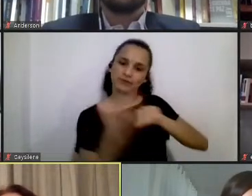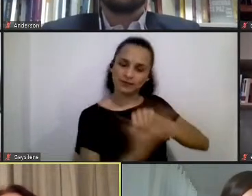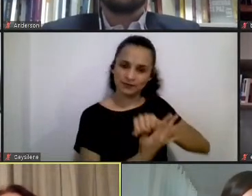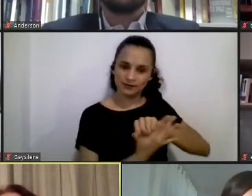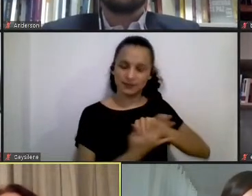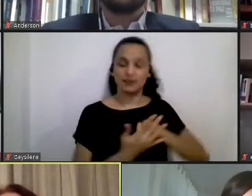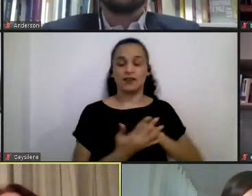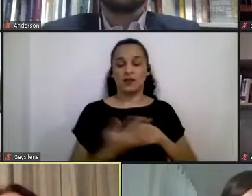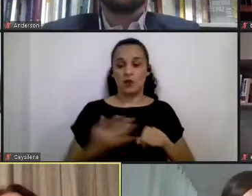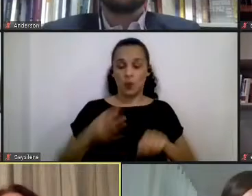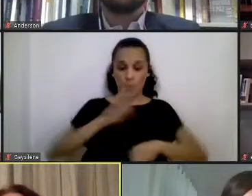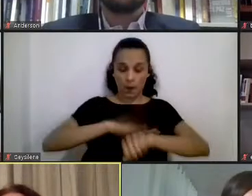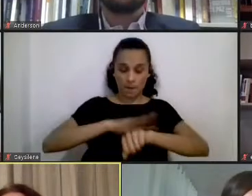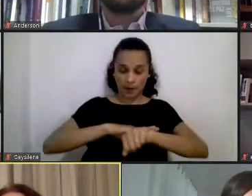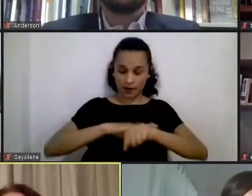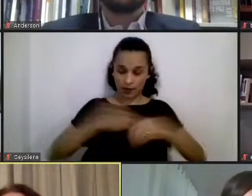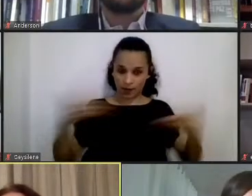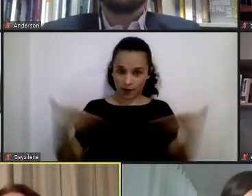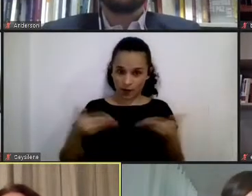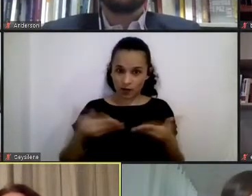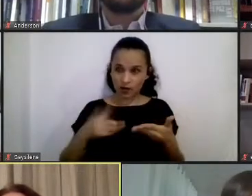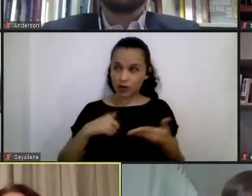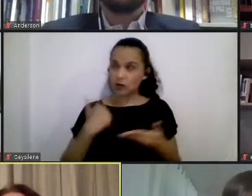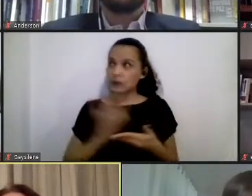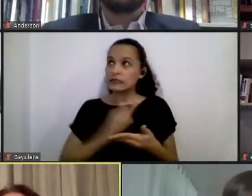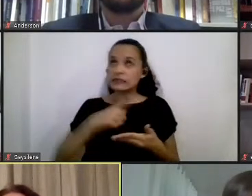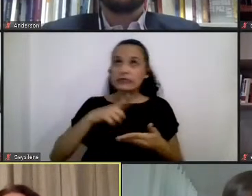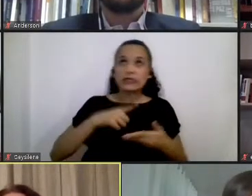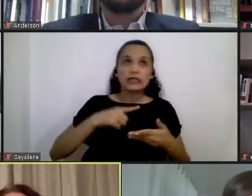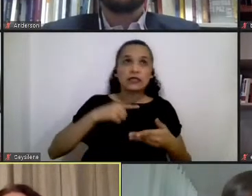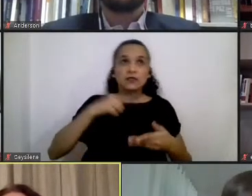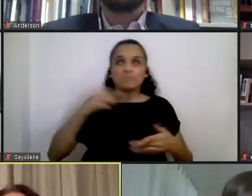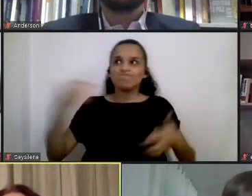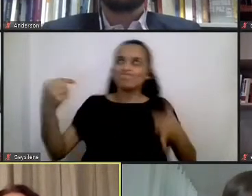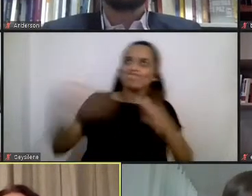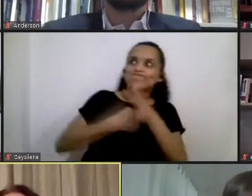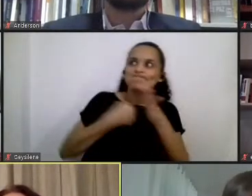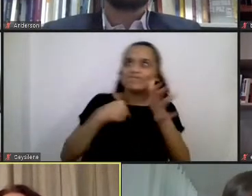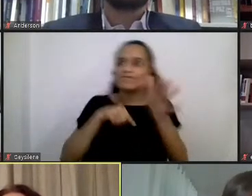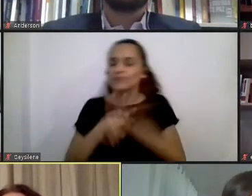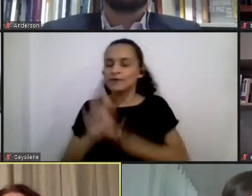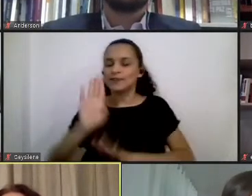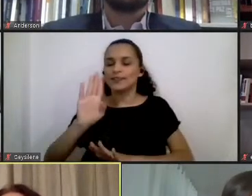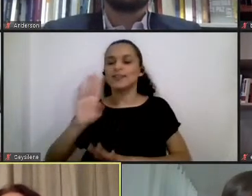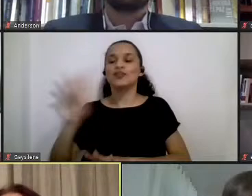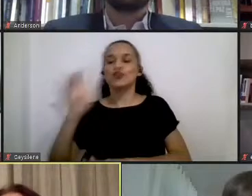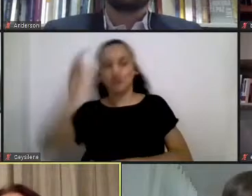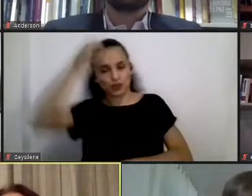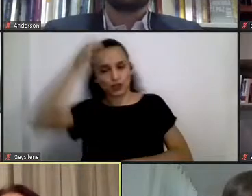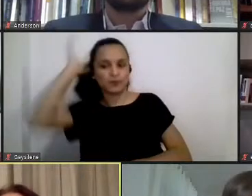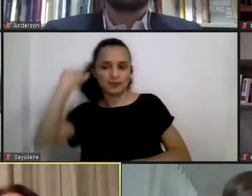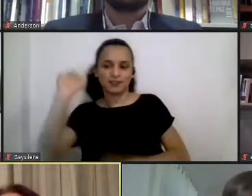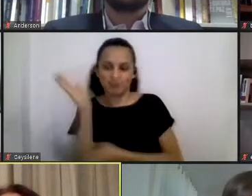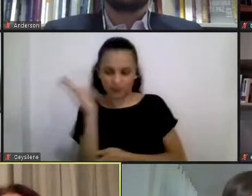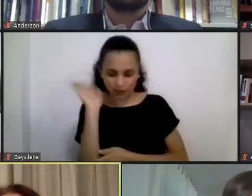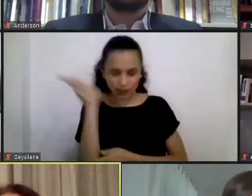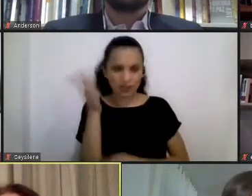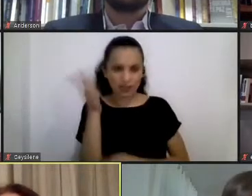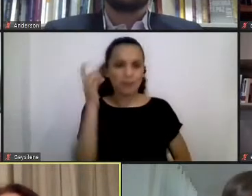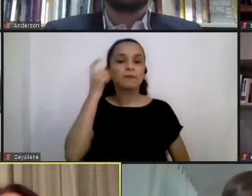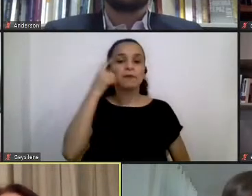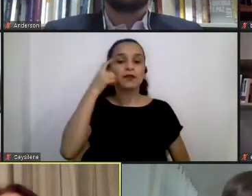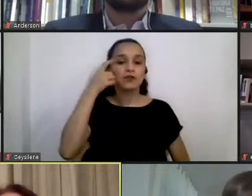atual nos leva a questionamentos já provocados por Chomsky. Afinal, esta doença, ainda